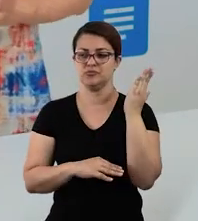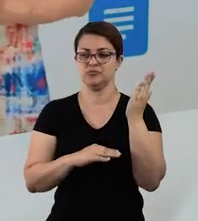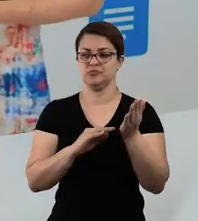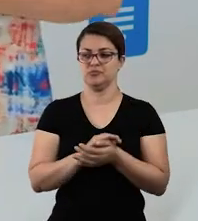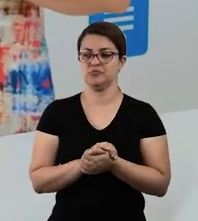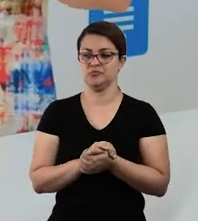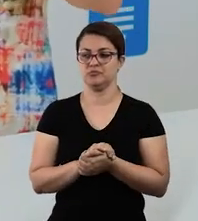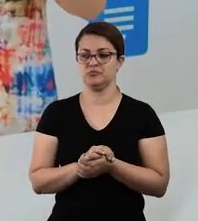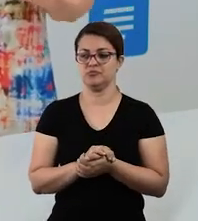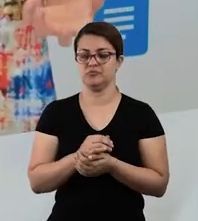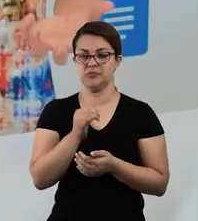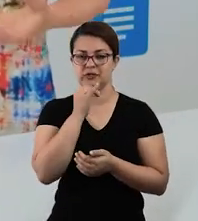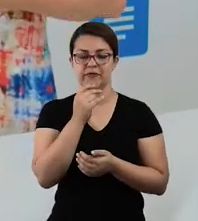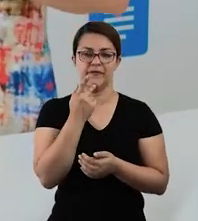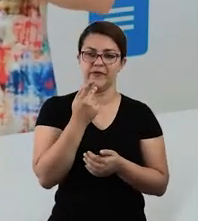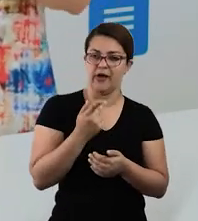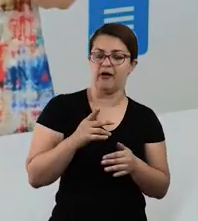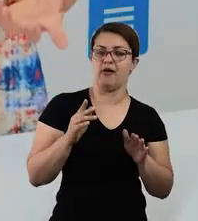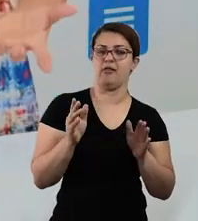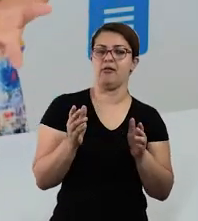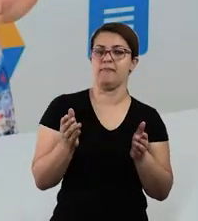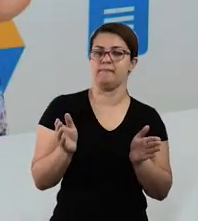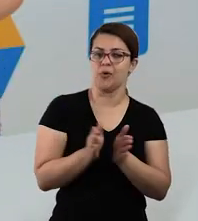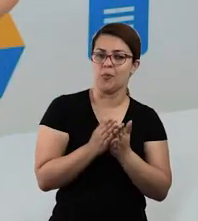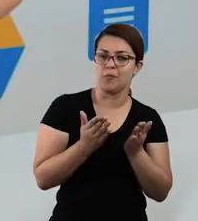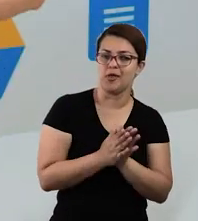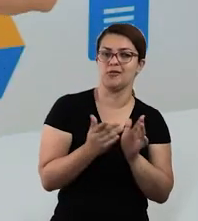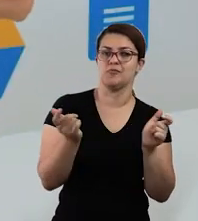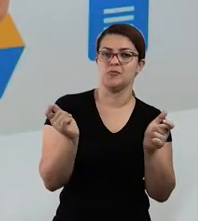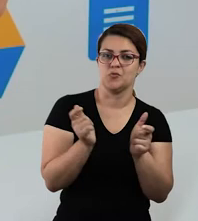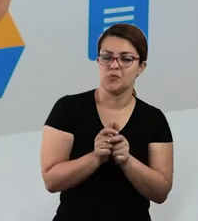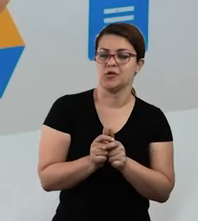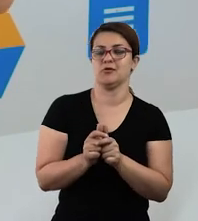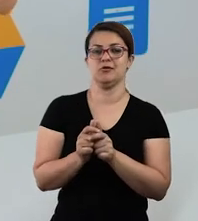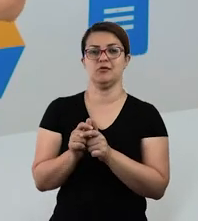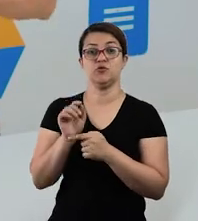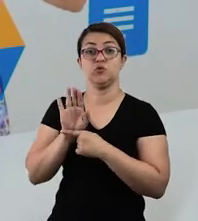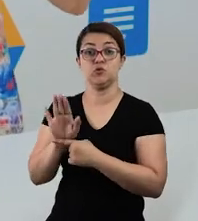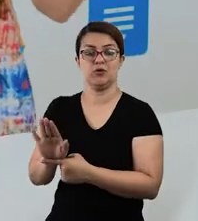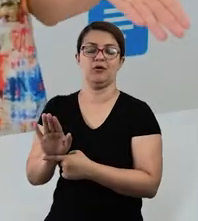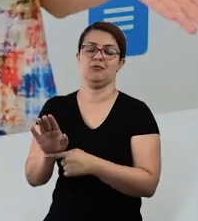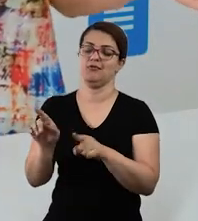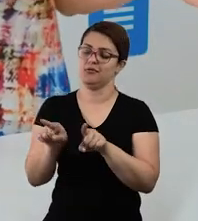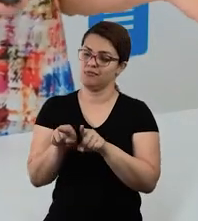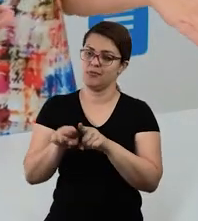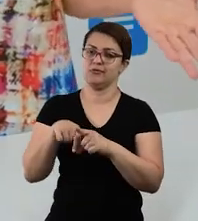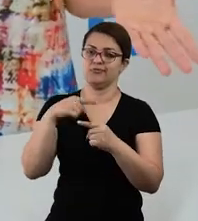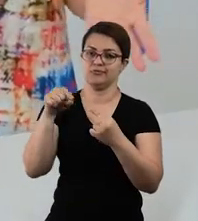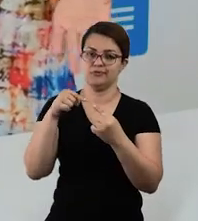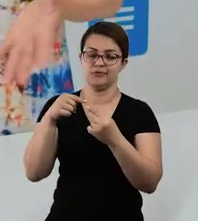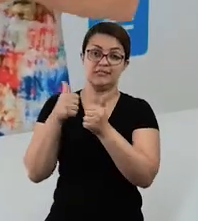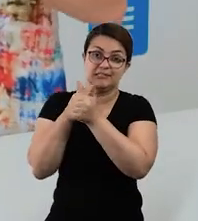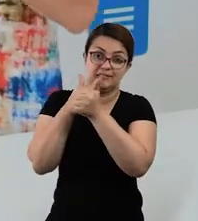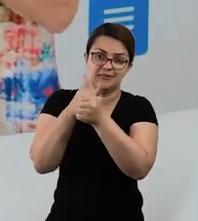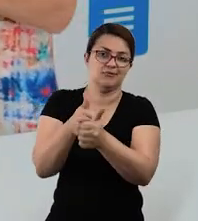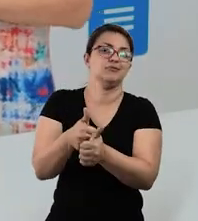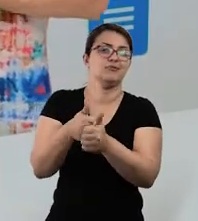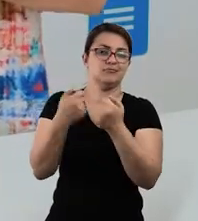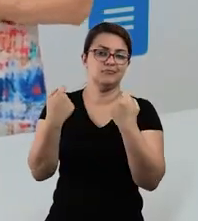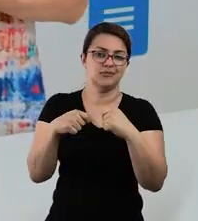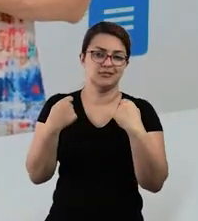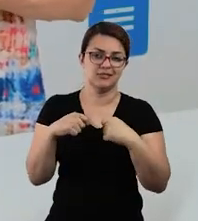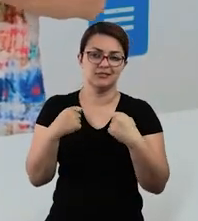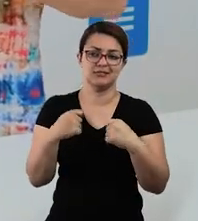meio ambiente, erradicar a pobreza e um monte de outras coisas. Esses objetivos nós também estamos inseridos. Nós